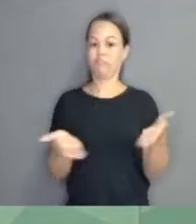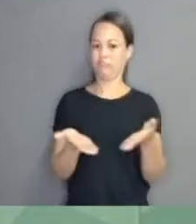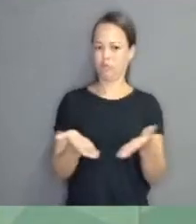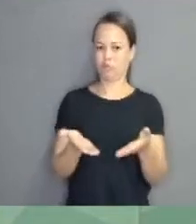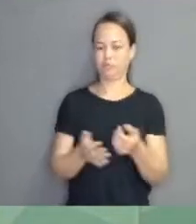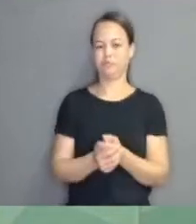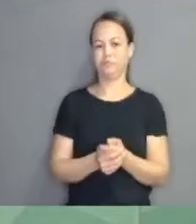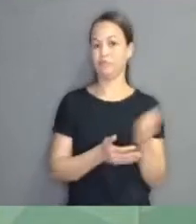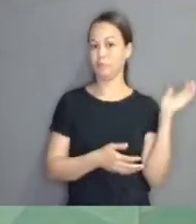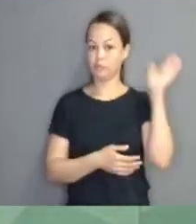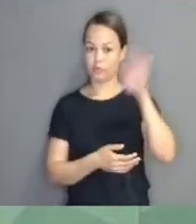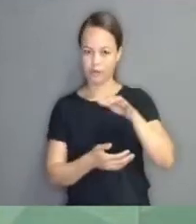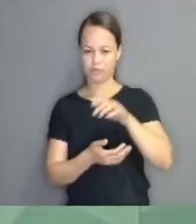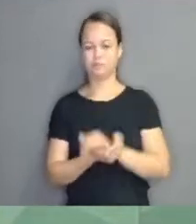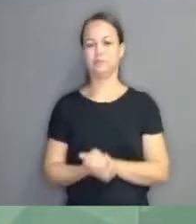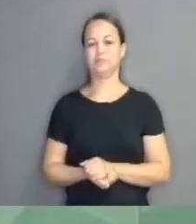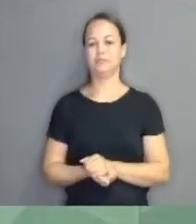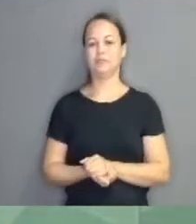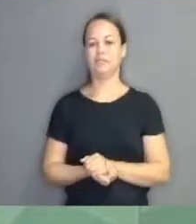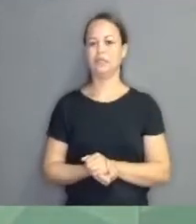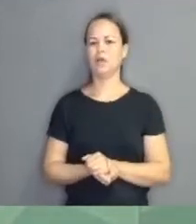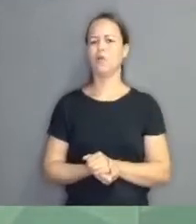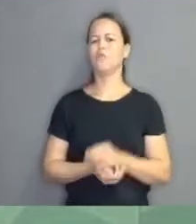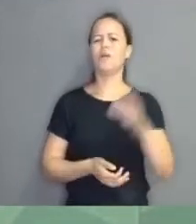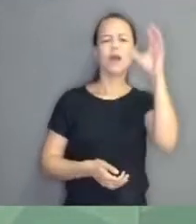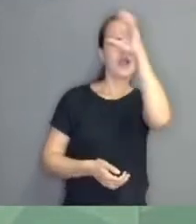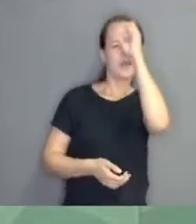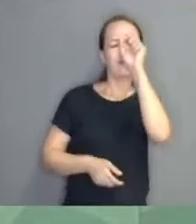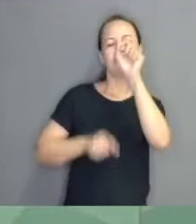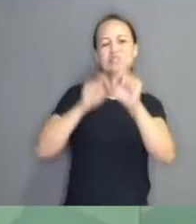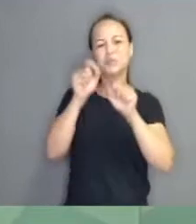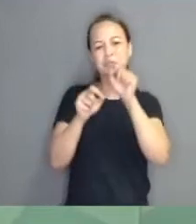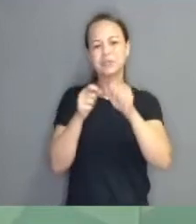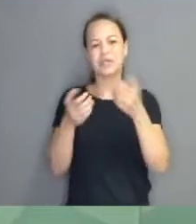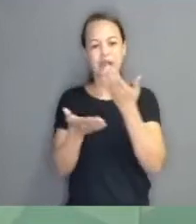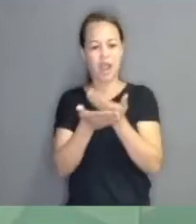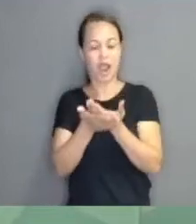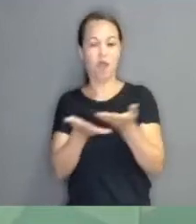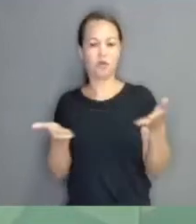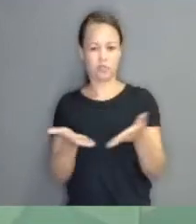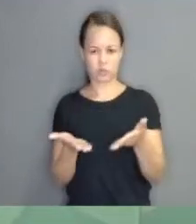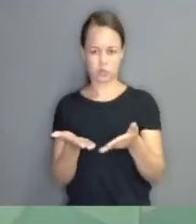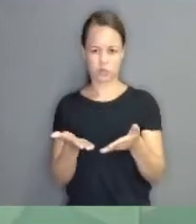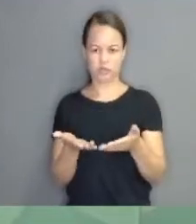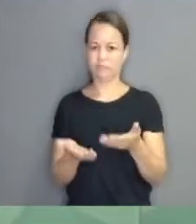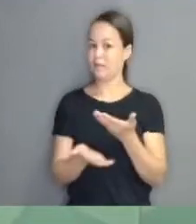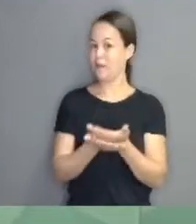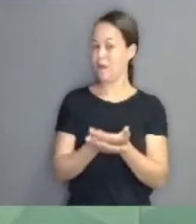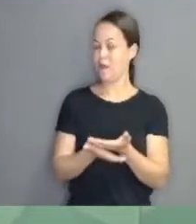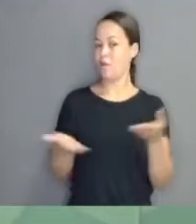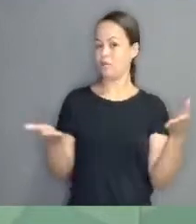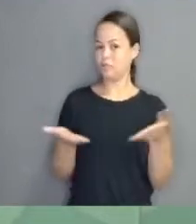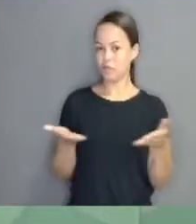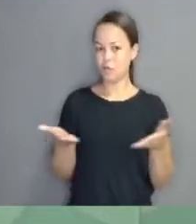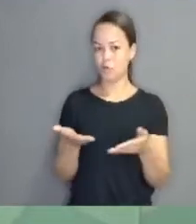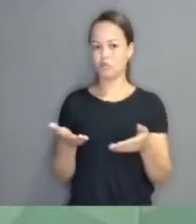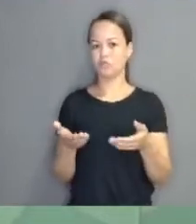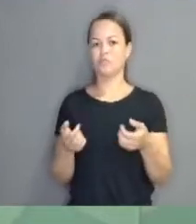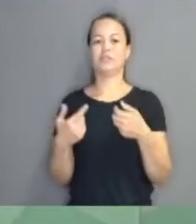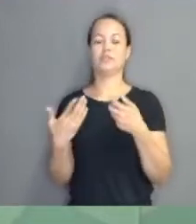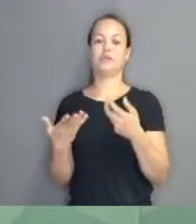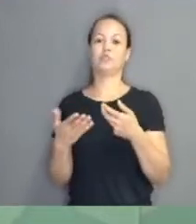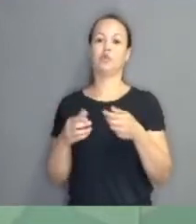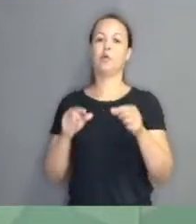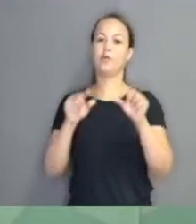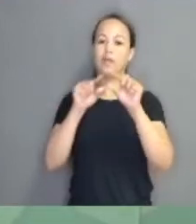aprender na nossa aula de hoje na aula de hoje nós vamos conversar um pouquinho sobre as rimas vocês já